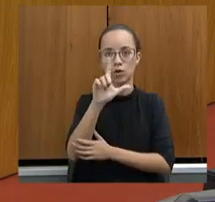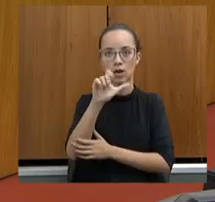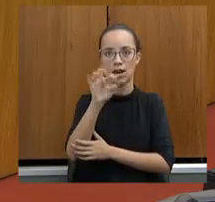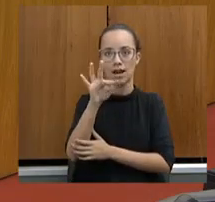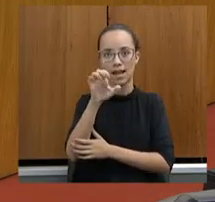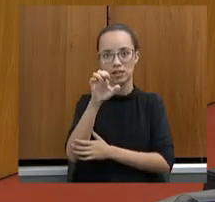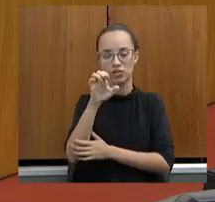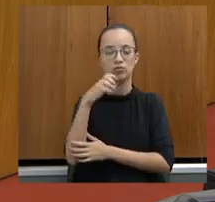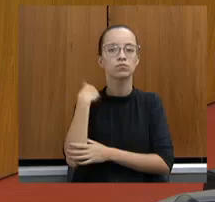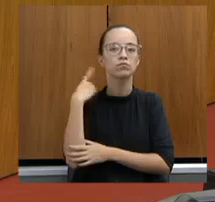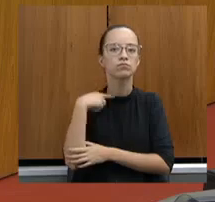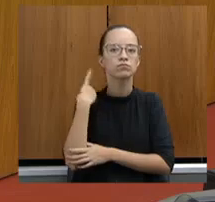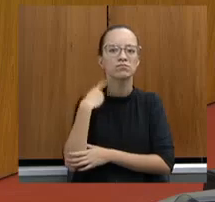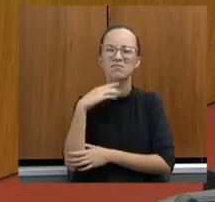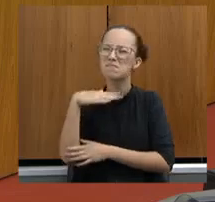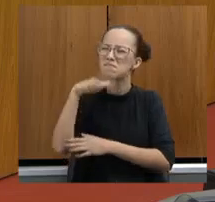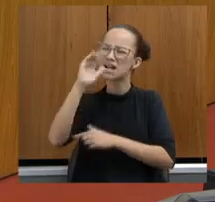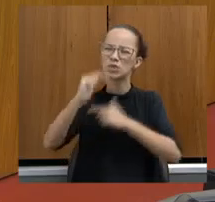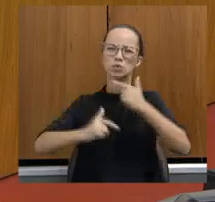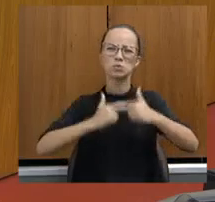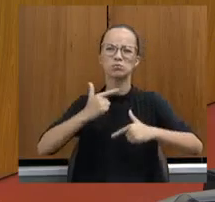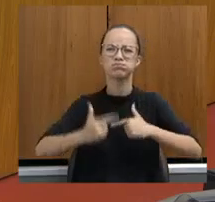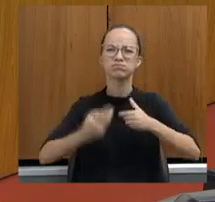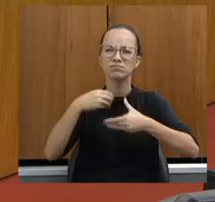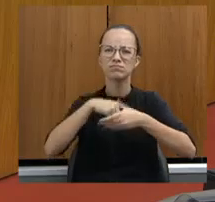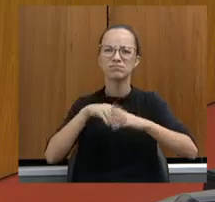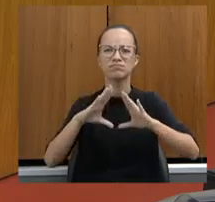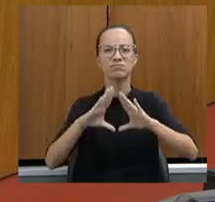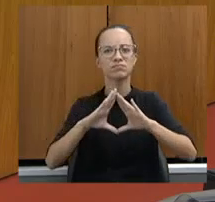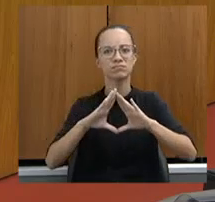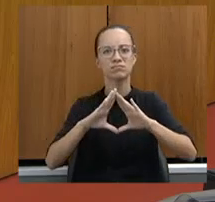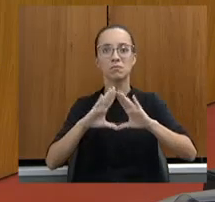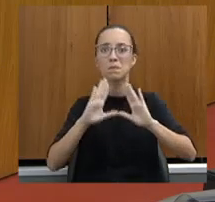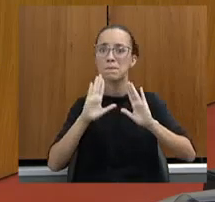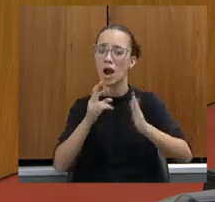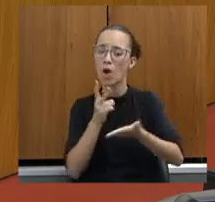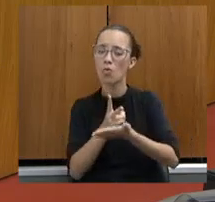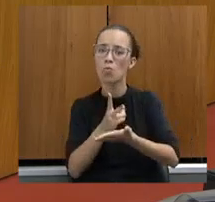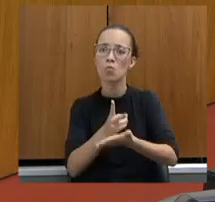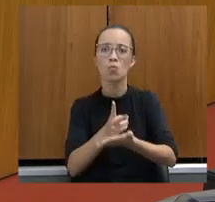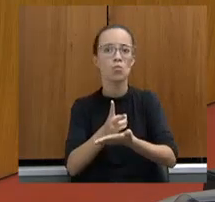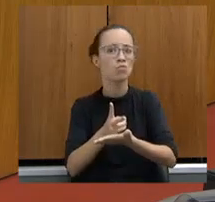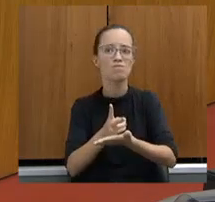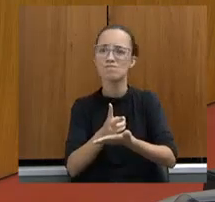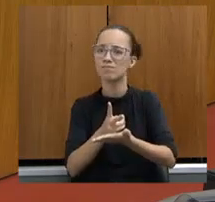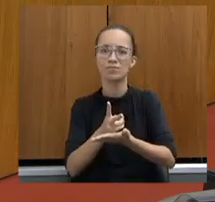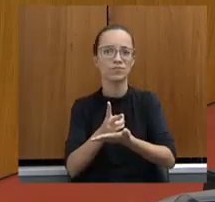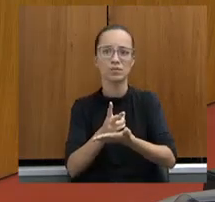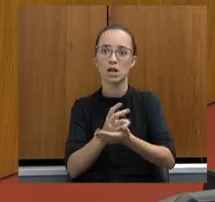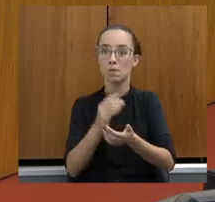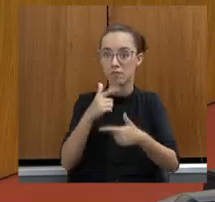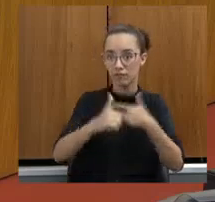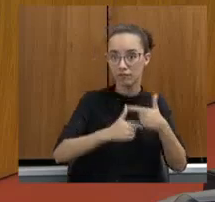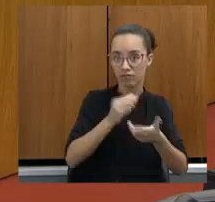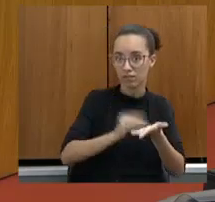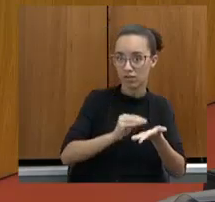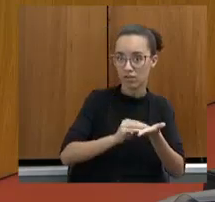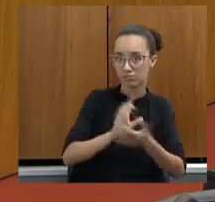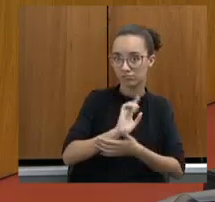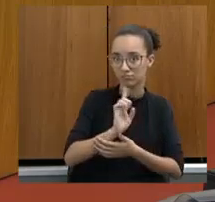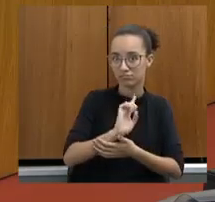outros um dos deputados mais trabalhadores dessa casa que não estará conosco não por falta de trabalho